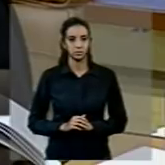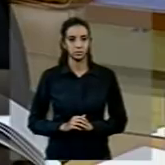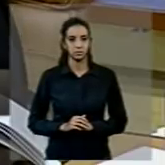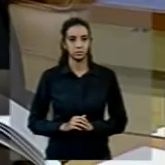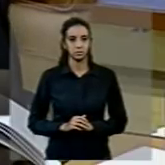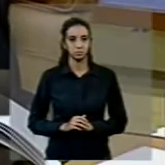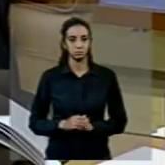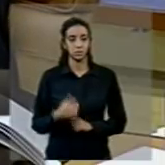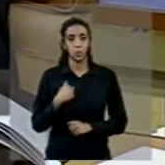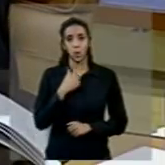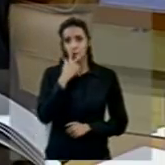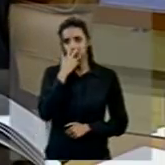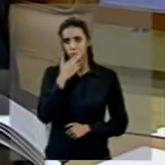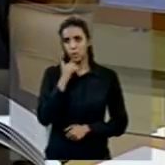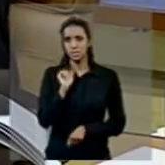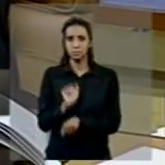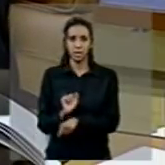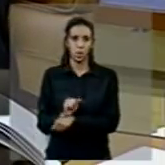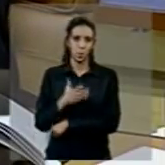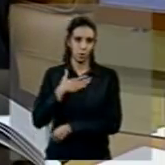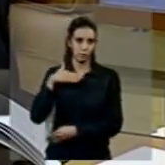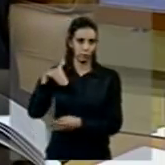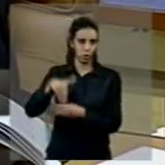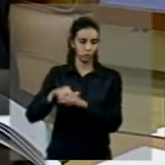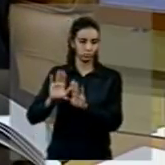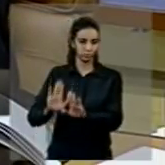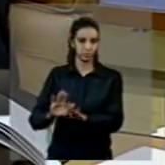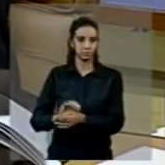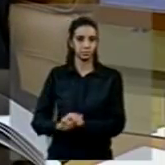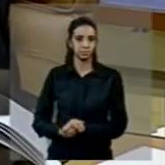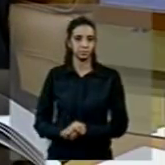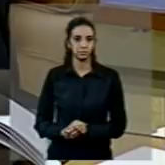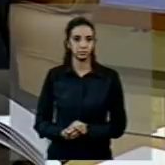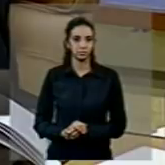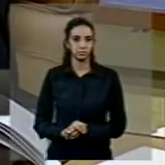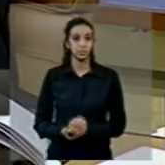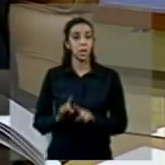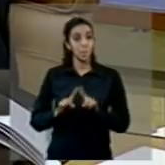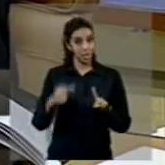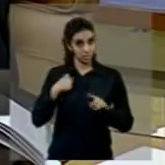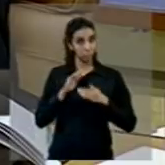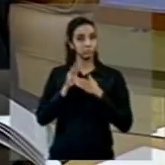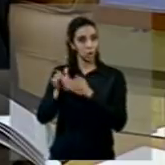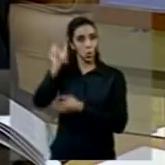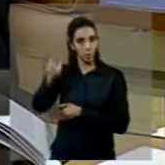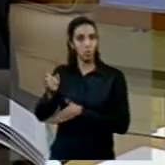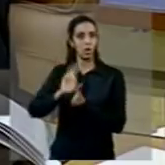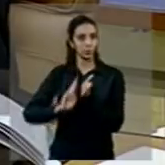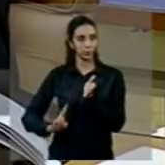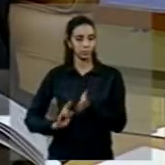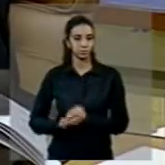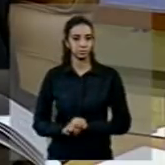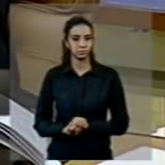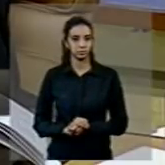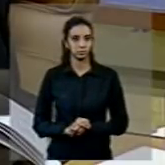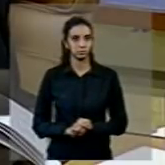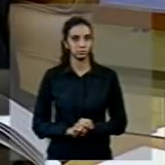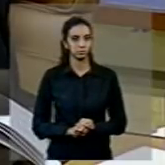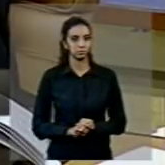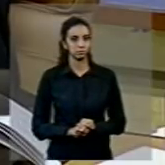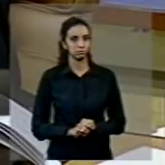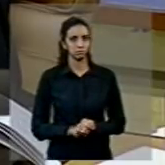aguardar a minha vez de votar. E com as vênias da divergência, estou acompanhando o relator. Ainda não há